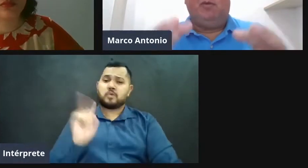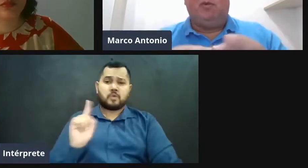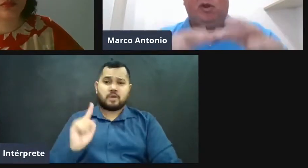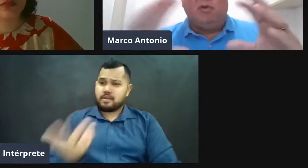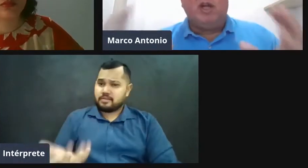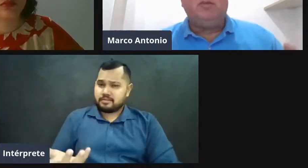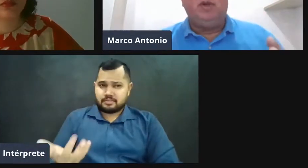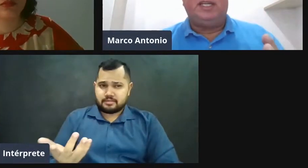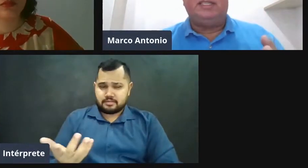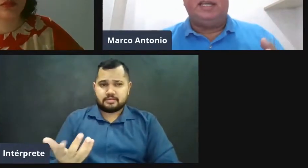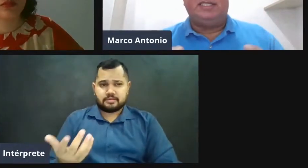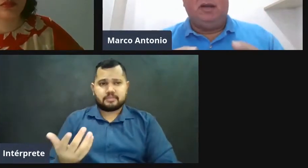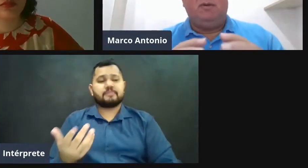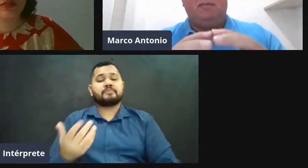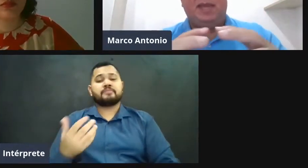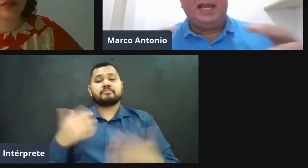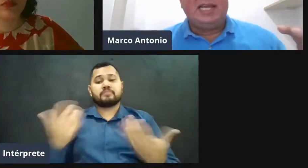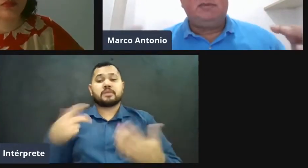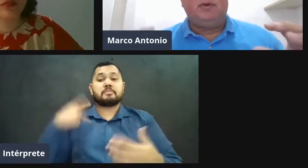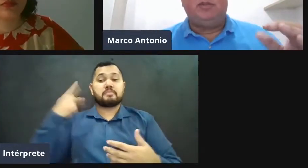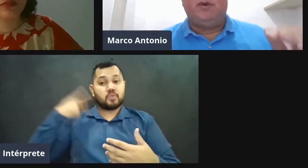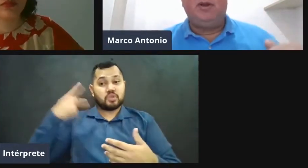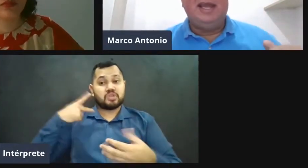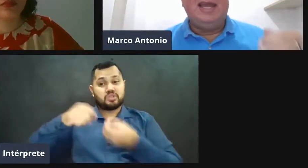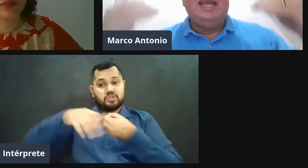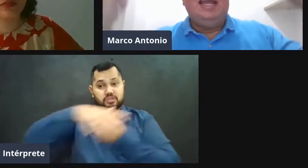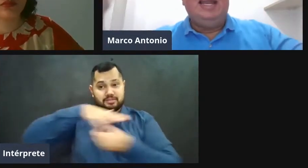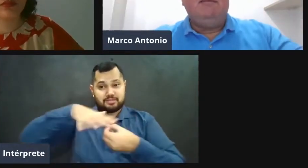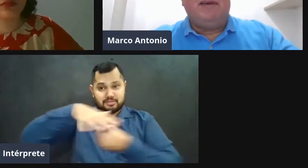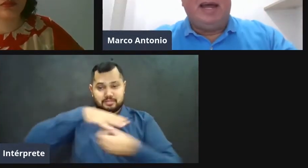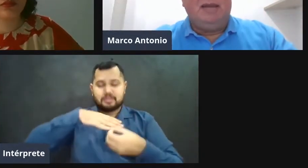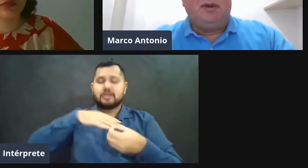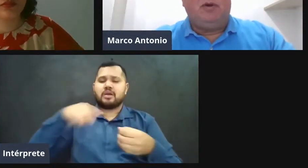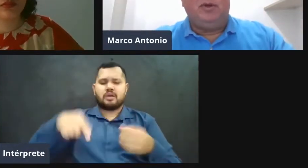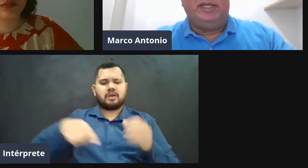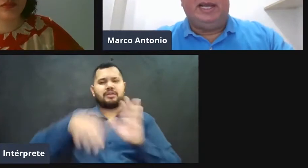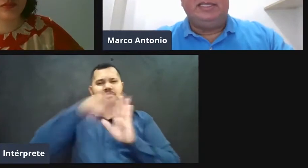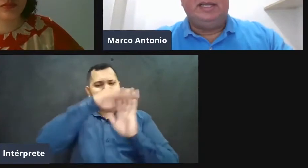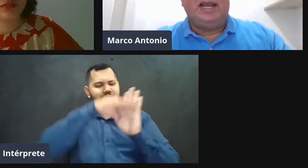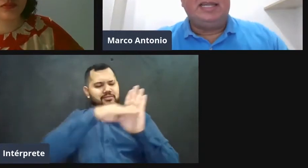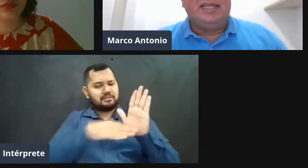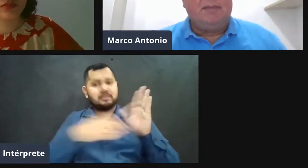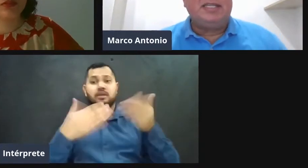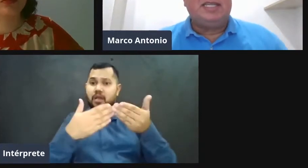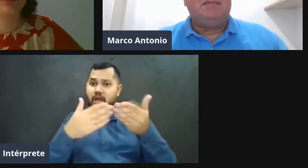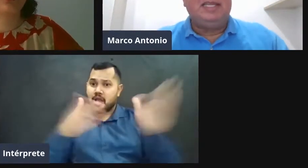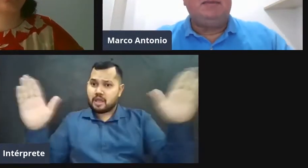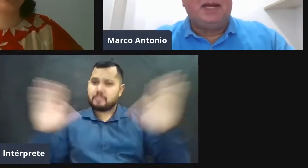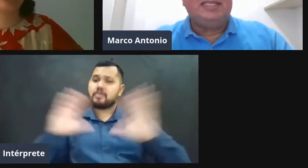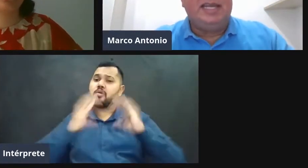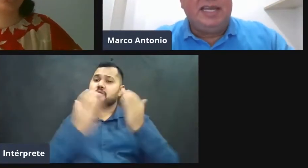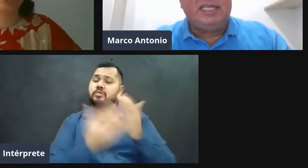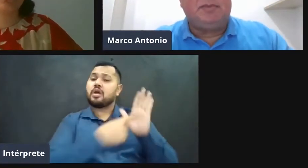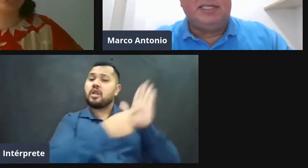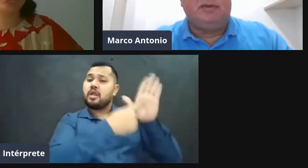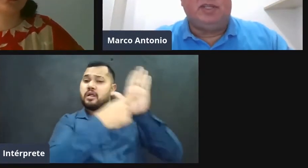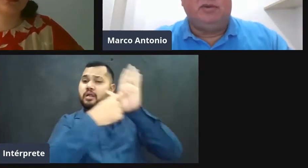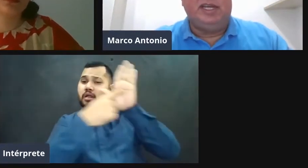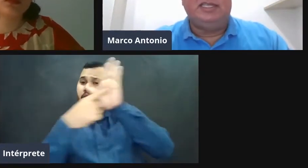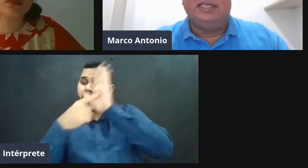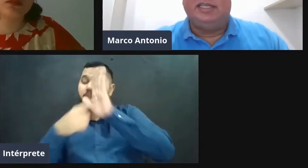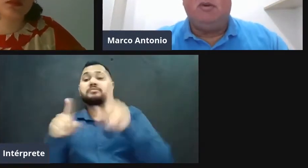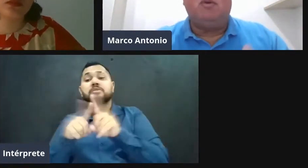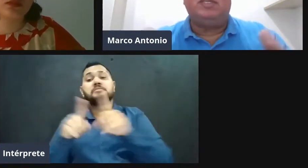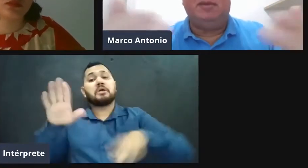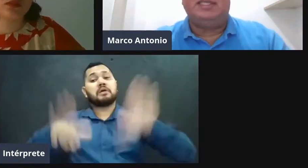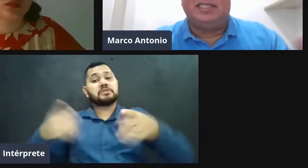tem que, enquanto política de extensão, pegar esse portfólio e levar ele para a comunidade, até para estabelecer parcerias para a